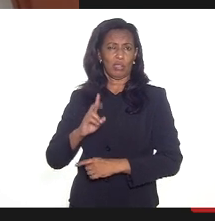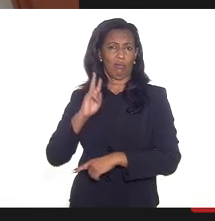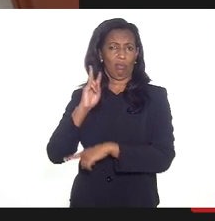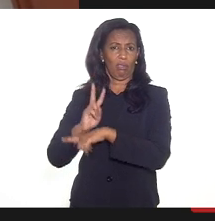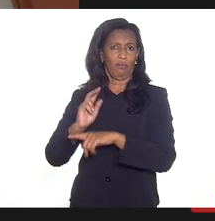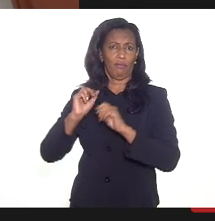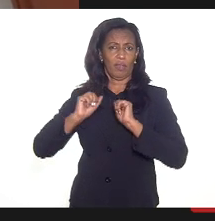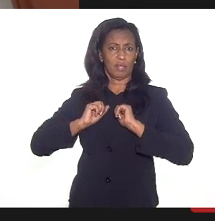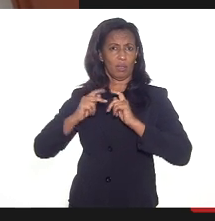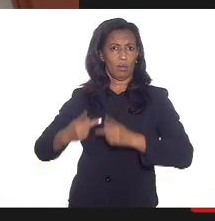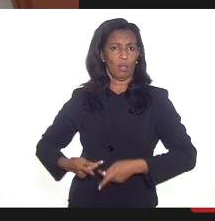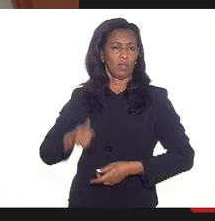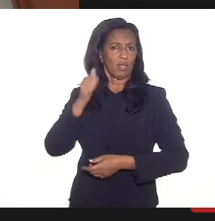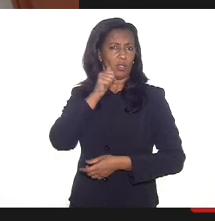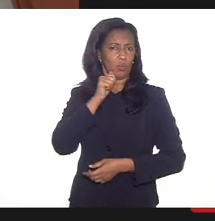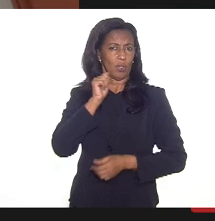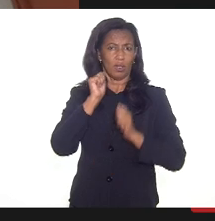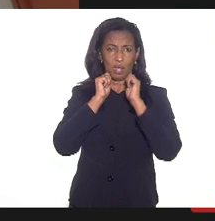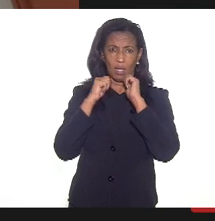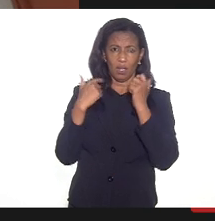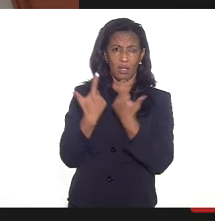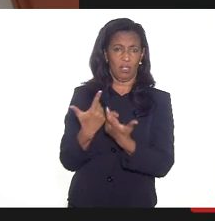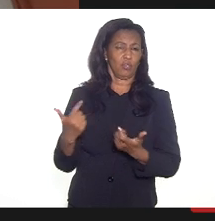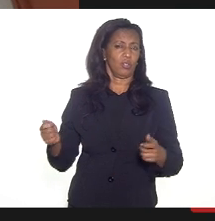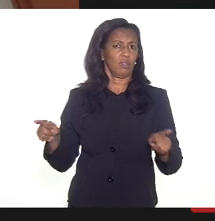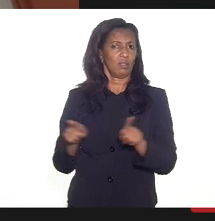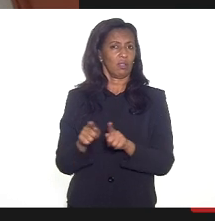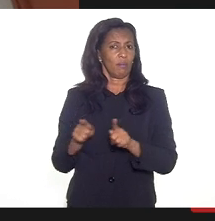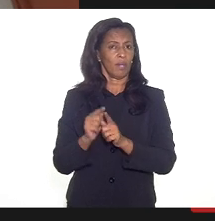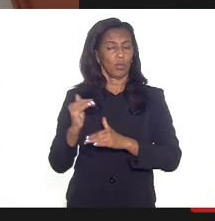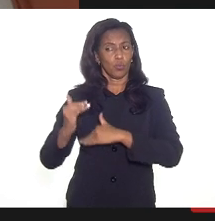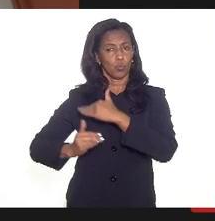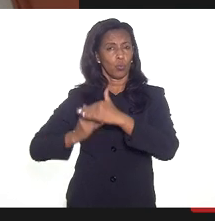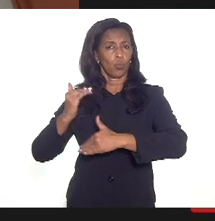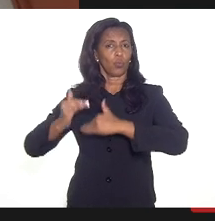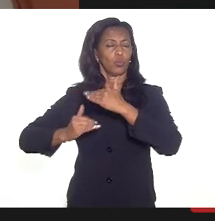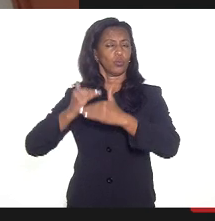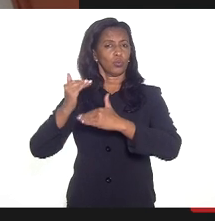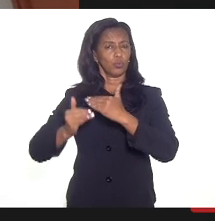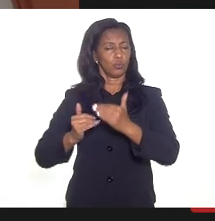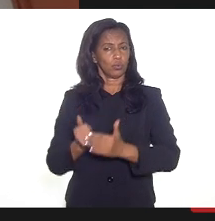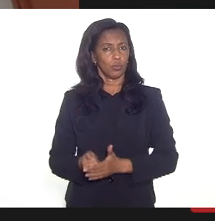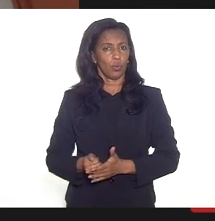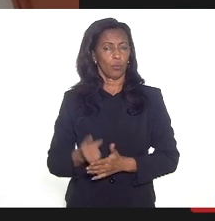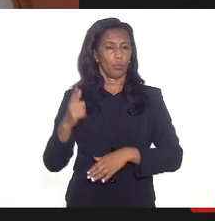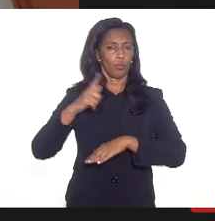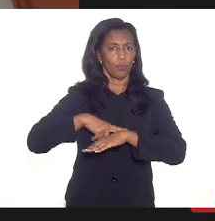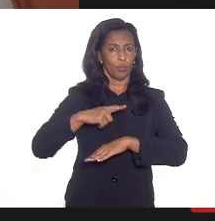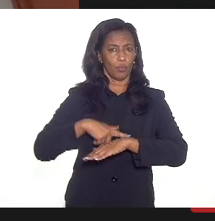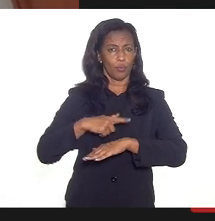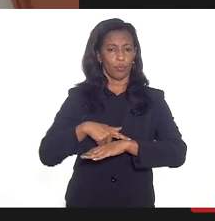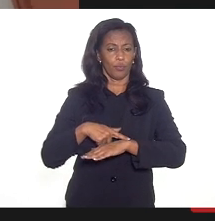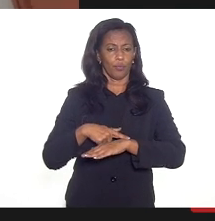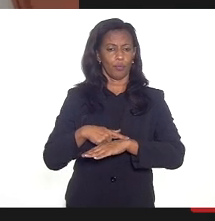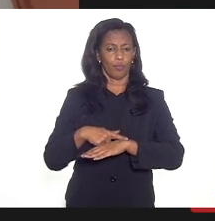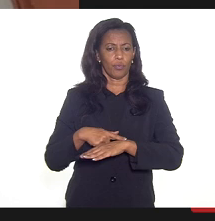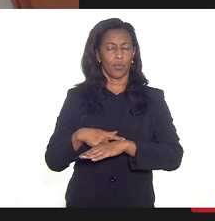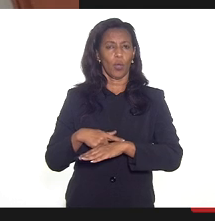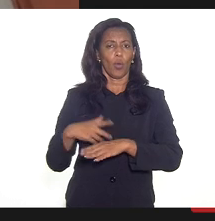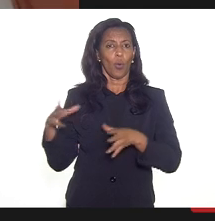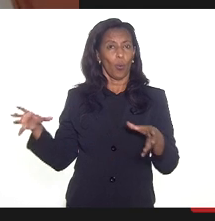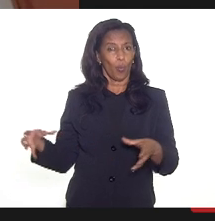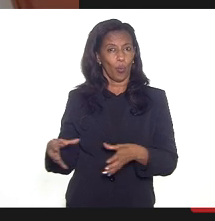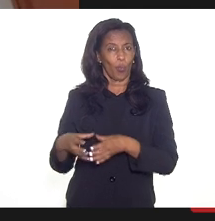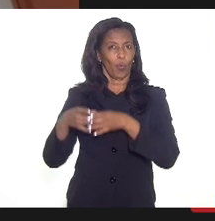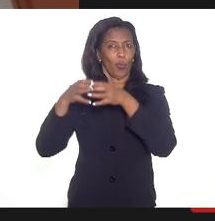com representatividades populares, a gente construa um momento com um levante